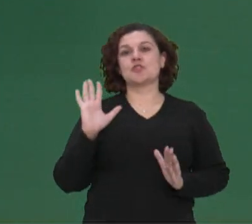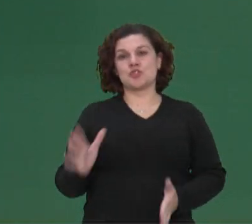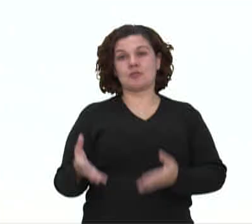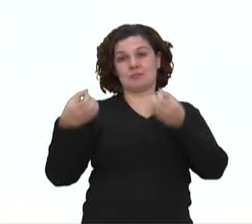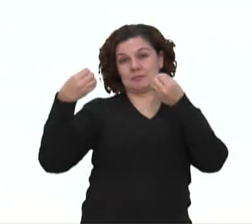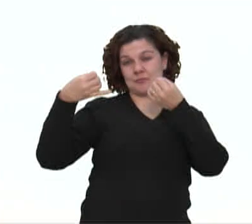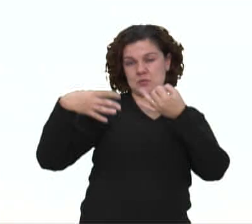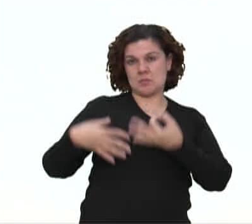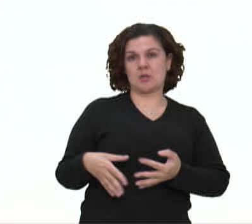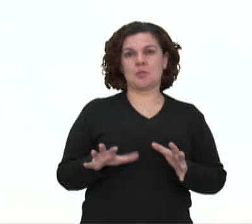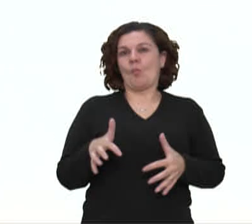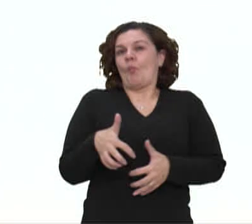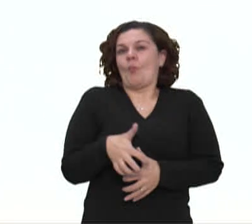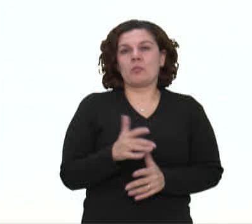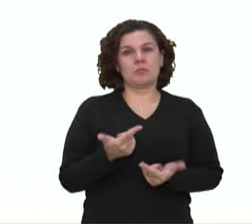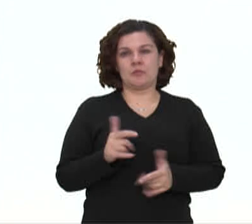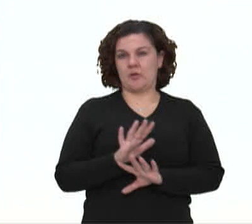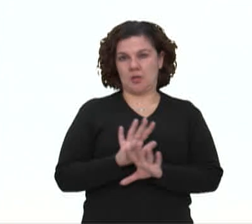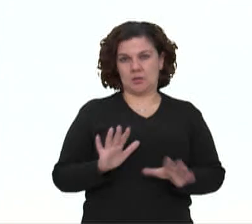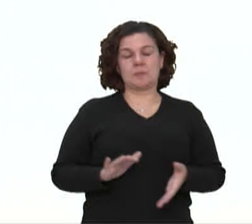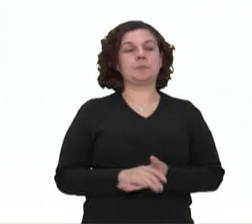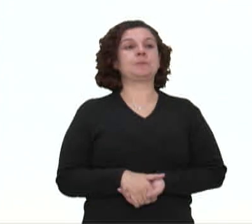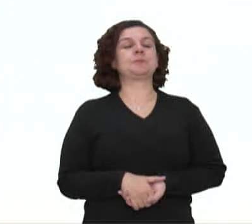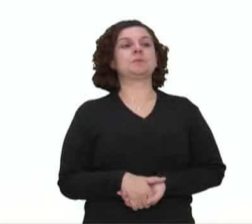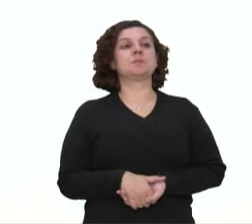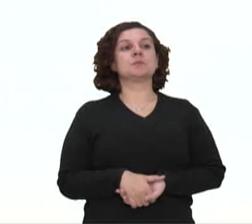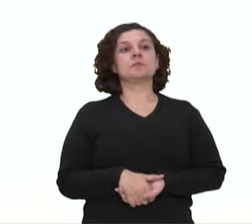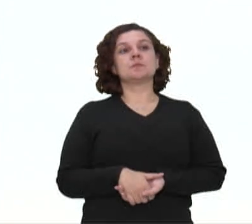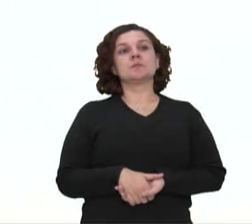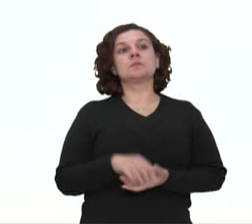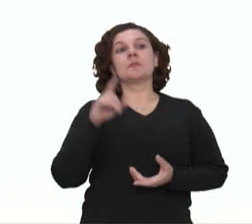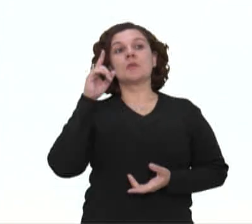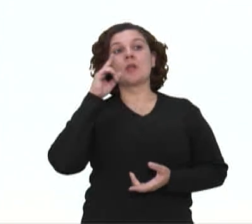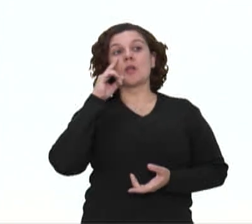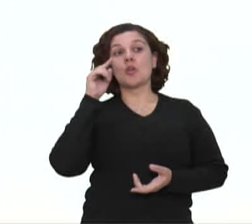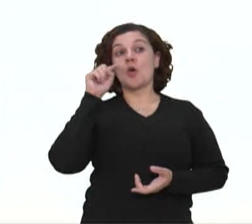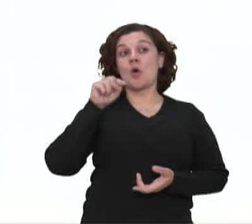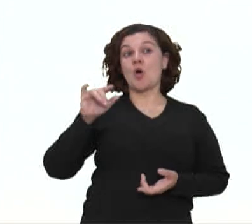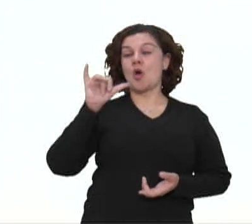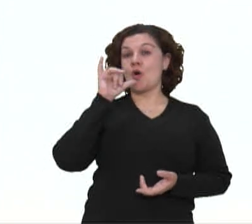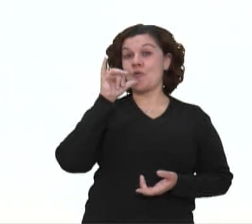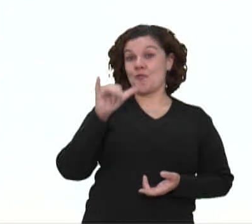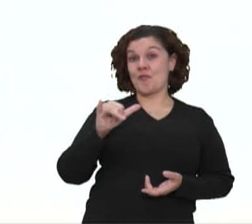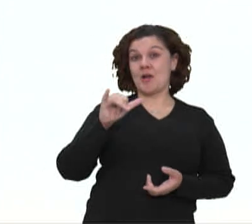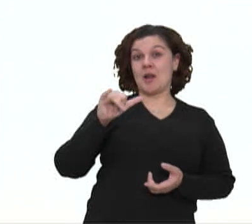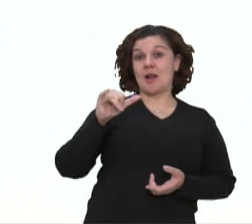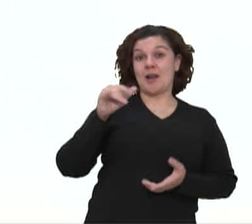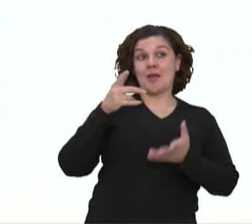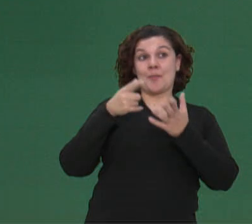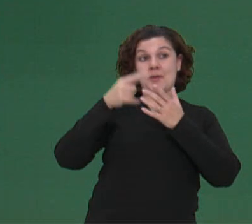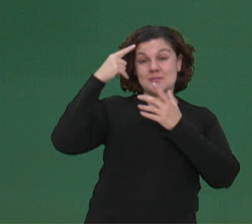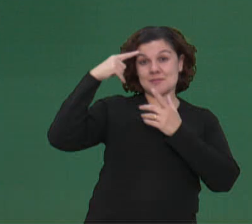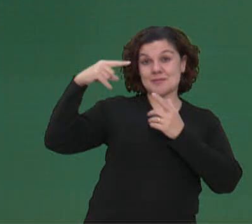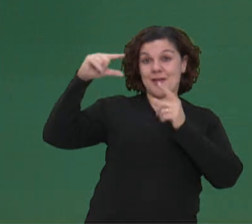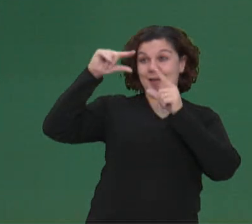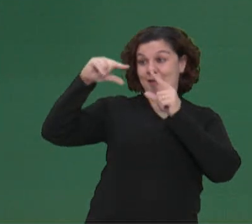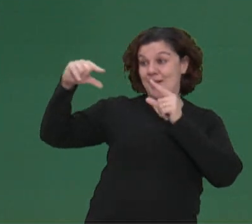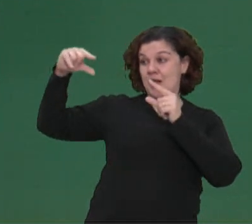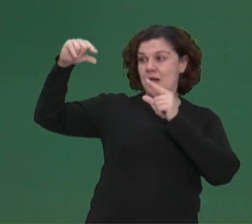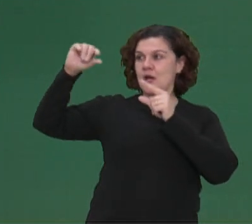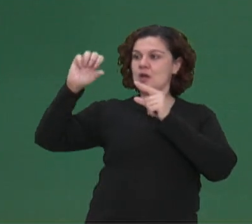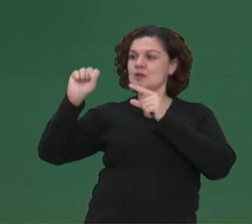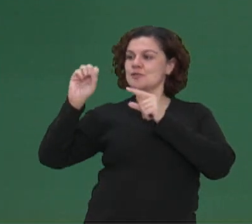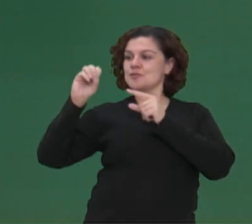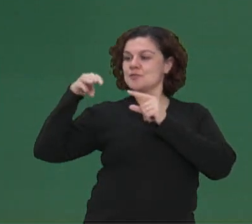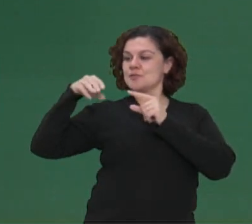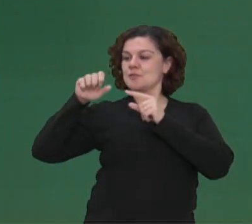falar bastante e quero tomar a atenção de vocês aqui, ó. Lembra que eu falava o chifre da África, que é a península da